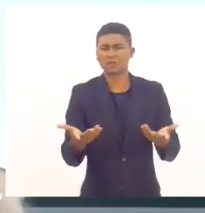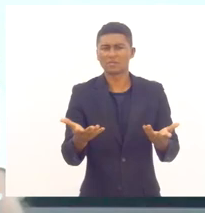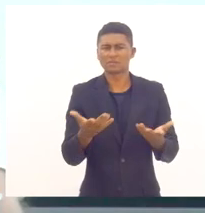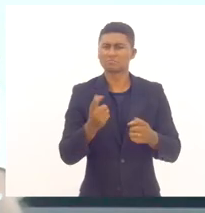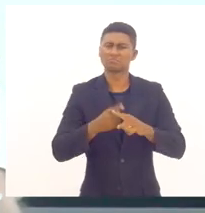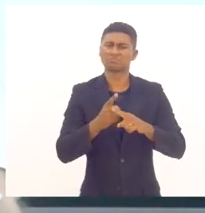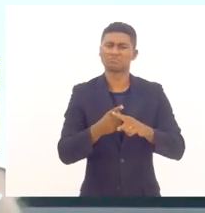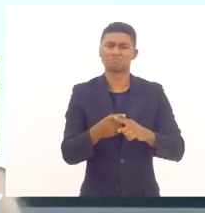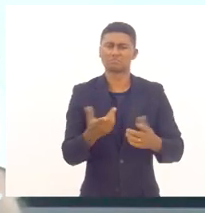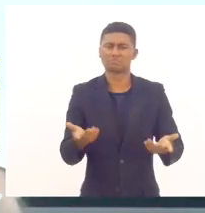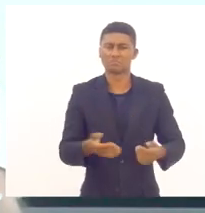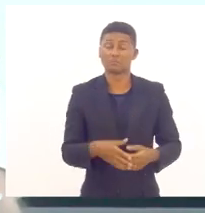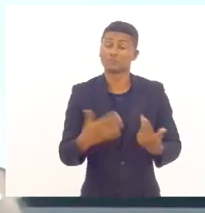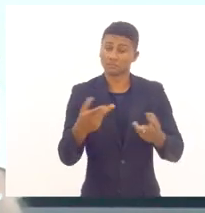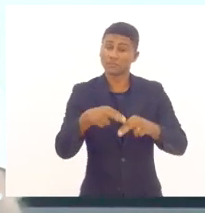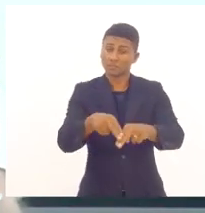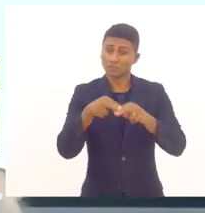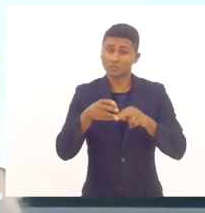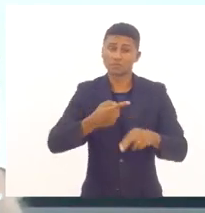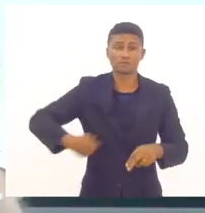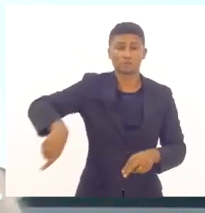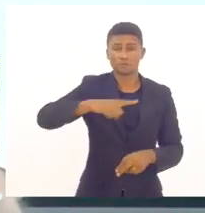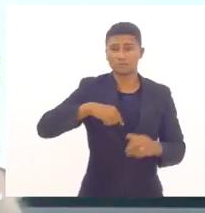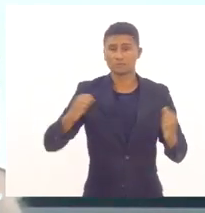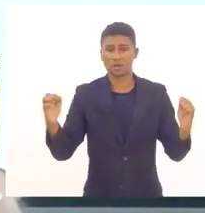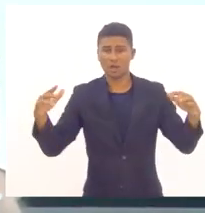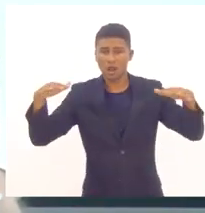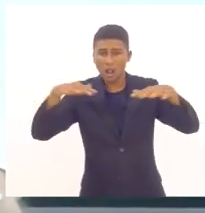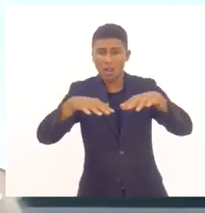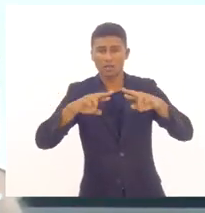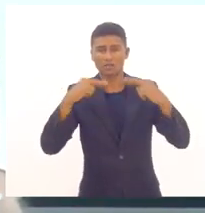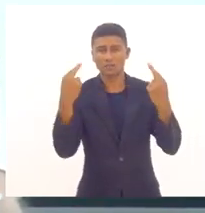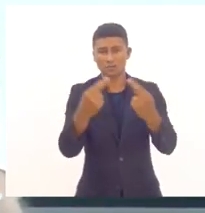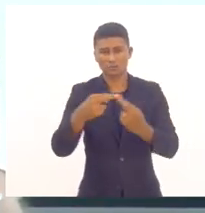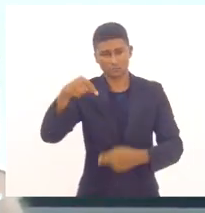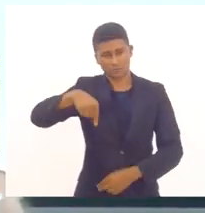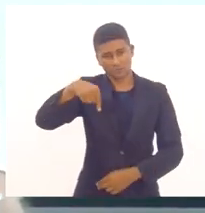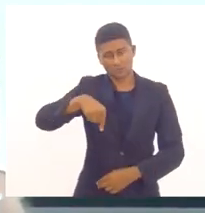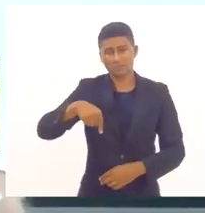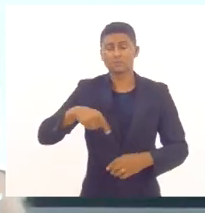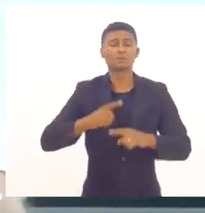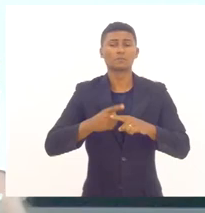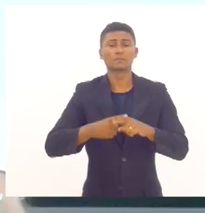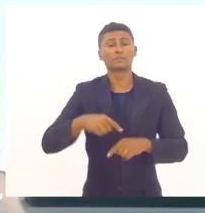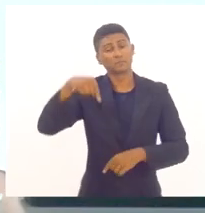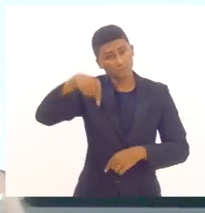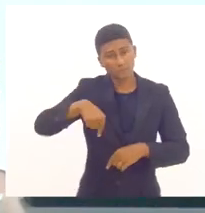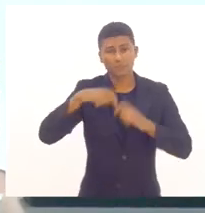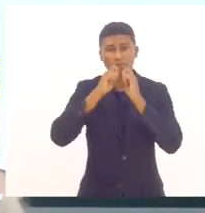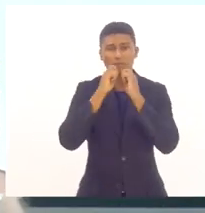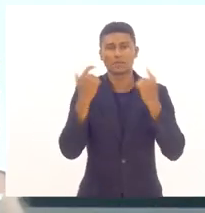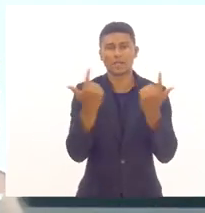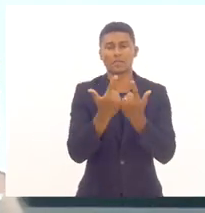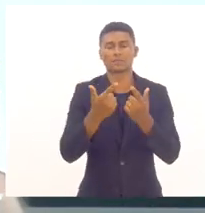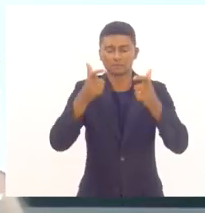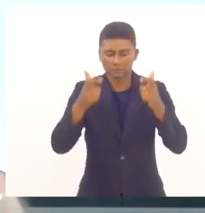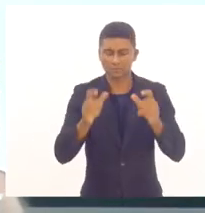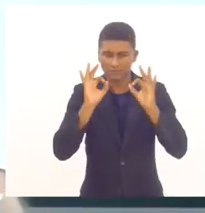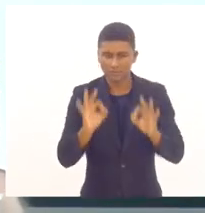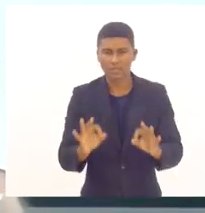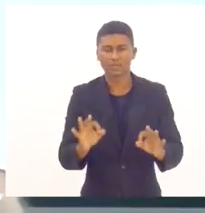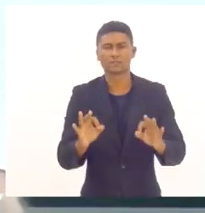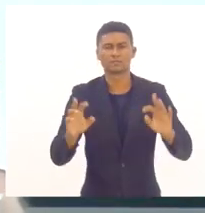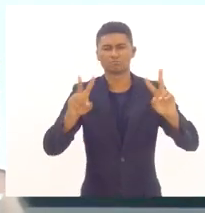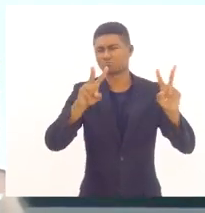que nós, hoje, estamos aqui nessa audiência pública, sim, que é a casa onde se discute e se debate qualquer